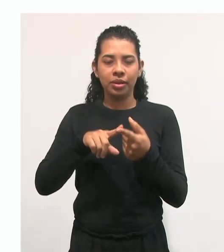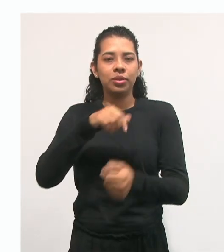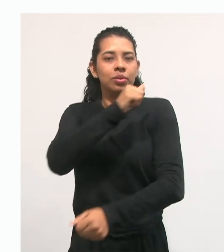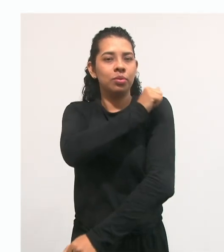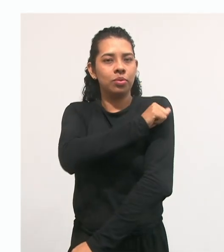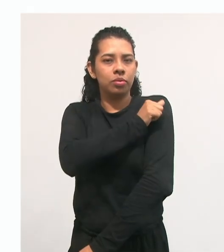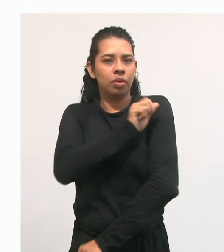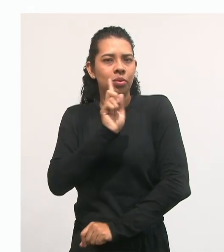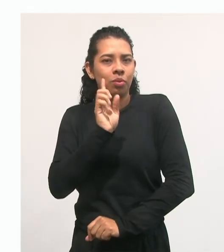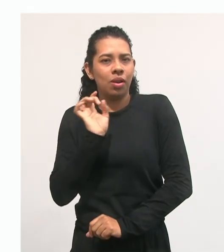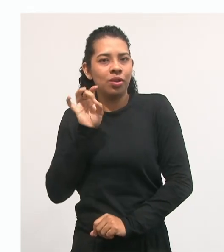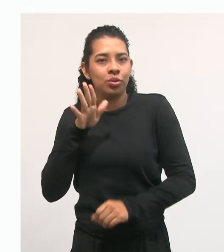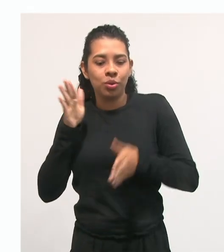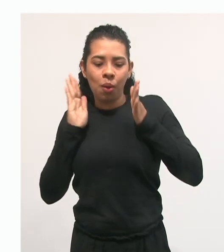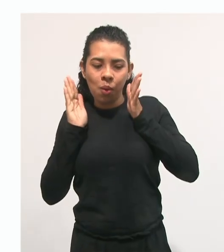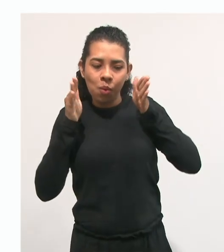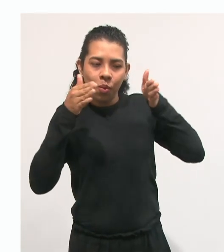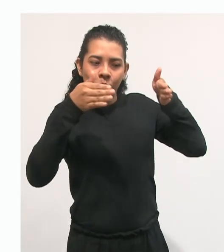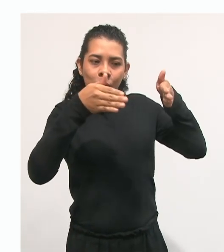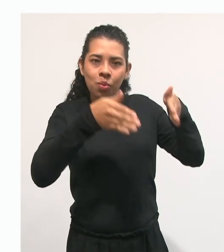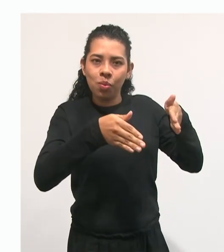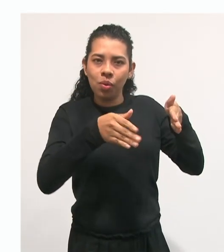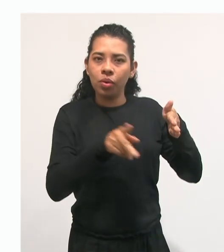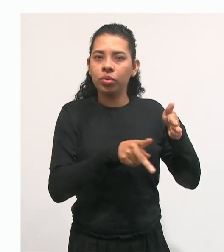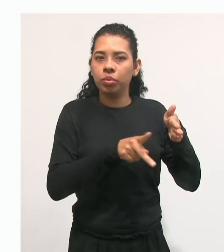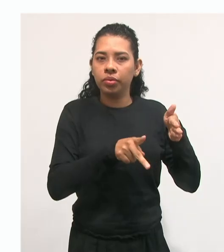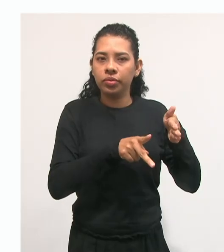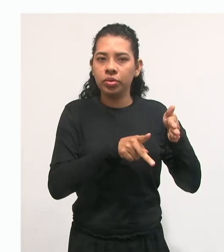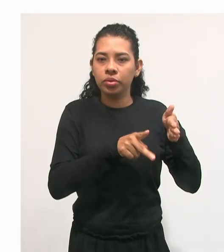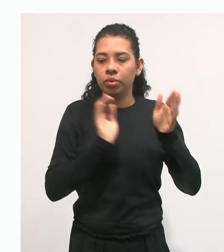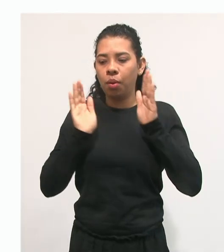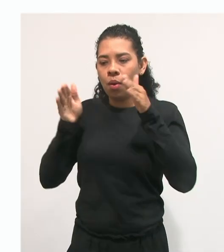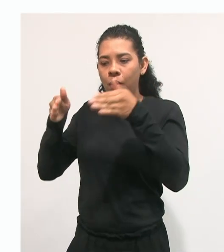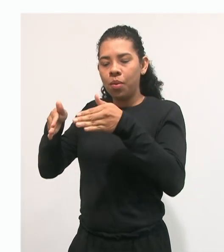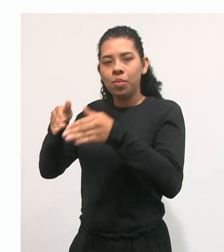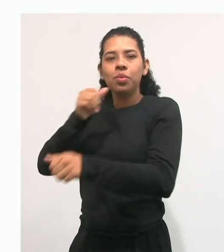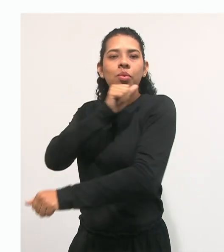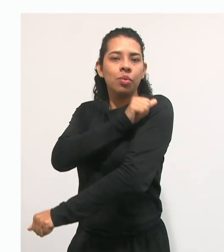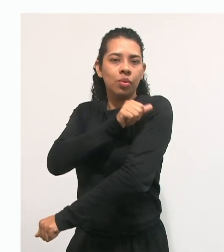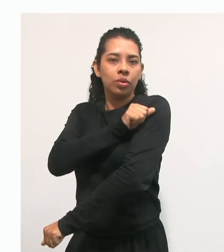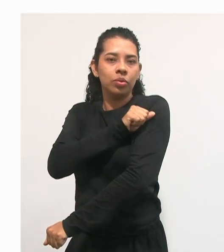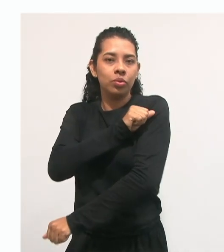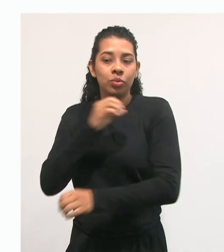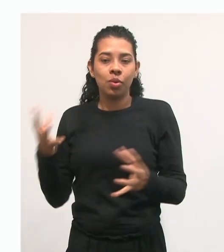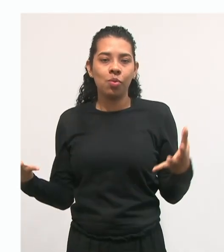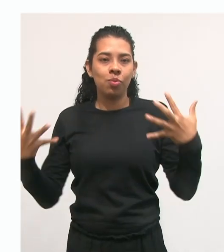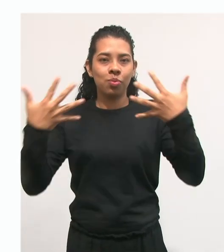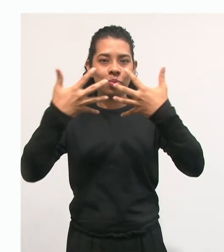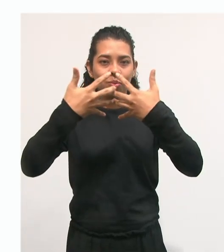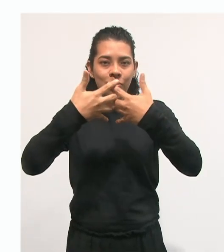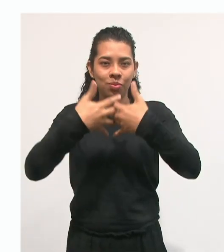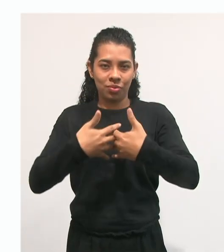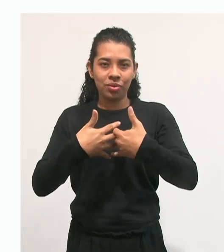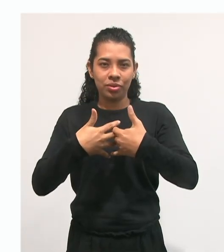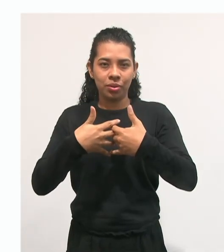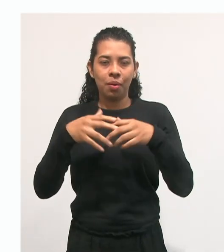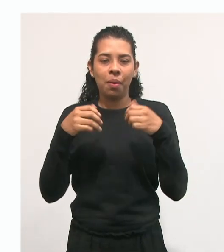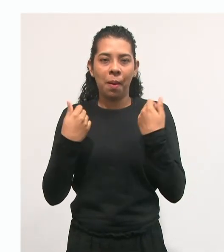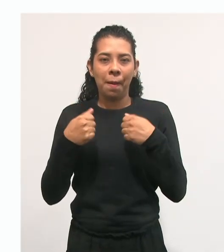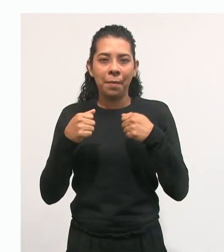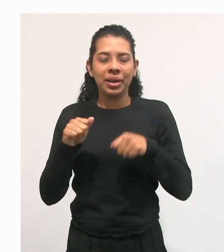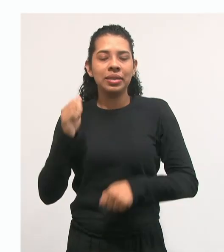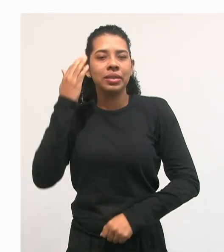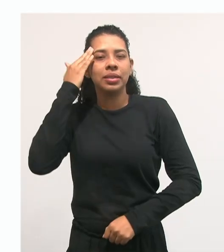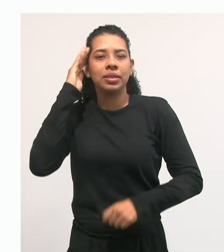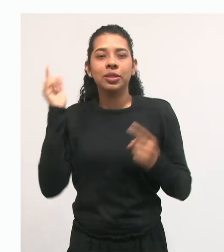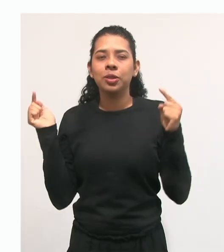centrado apenas no professor. É uma relação entre o professor e o aluno, tendo em vista a assimilação